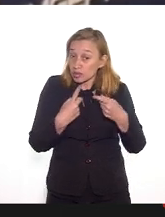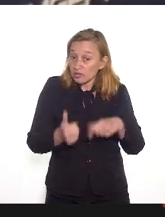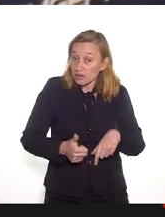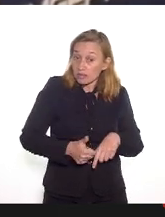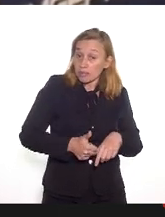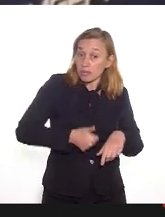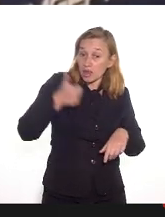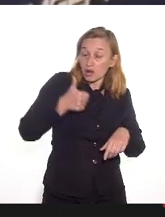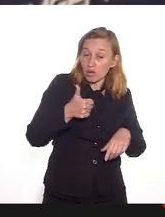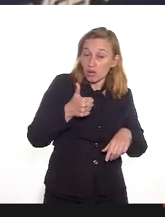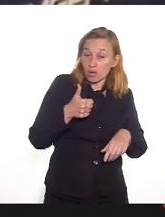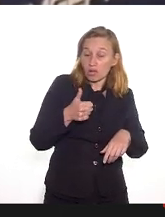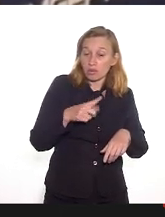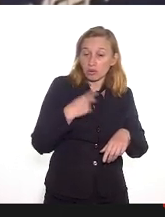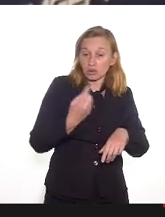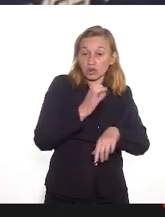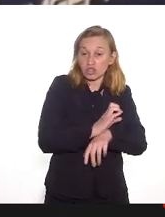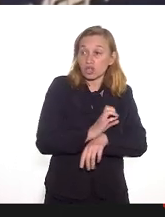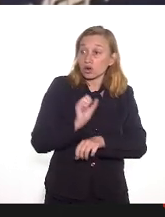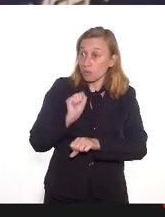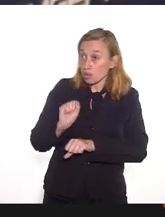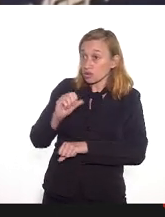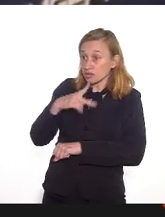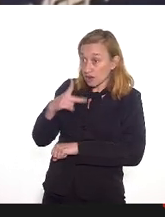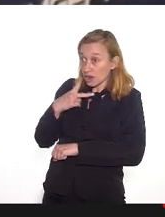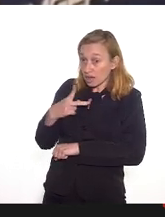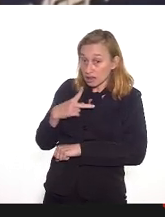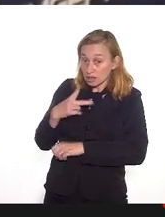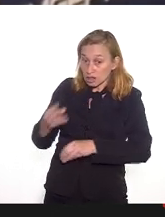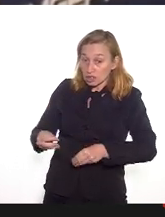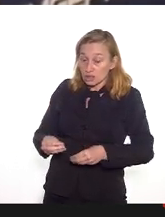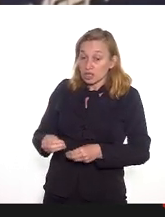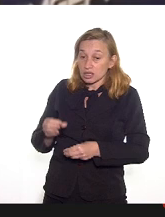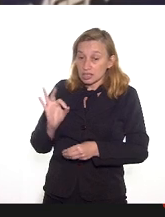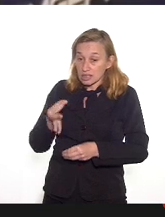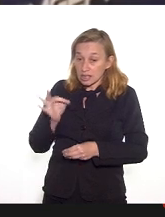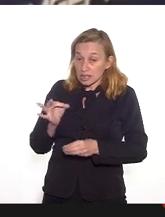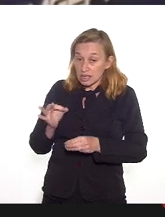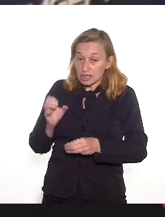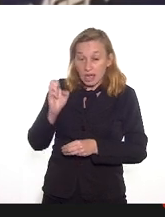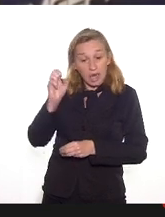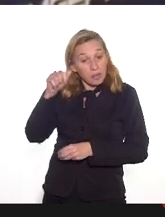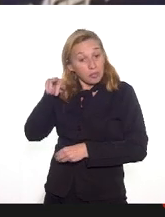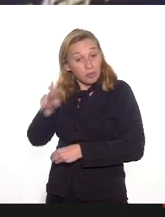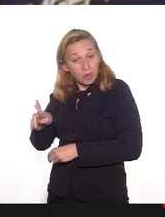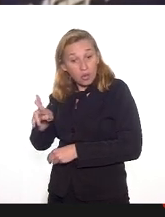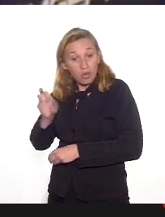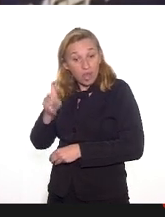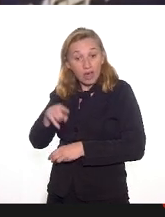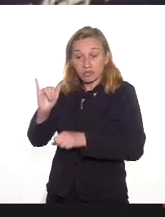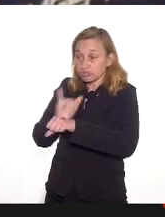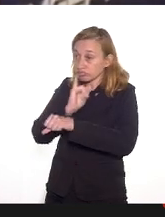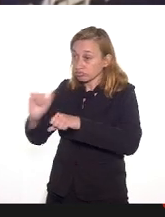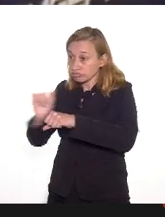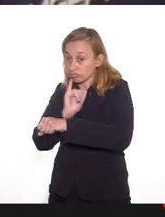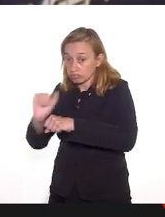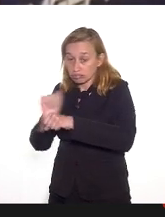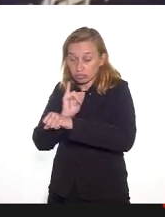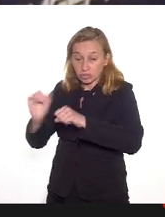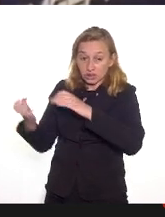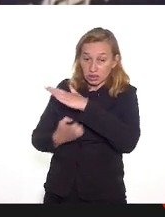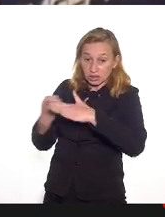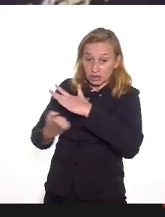melhores para o nosso Estado. E o que eu posso colocar é que a EGPROM, ela é uma empresa estratégica de defesa, tem